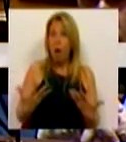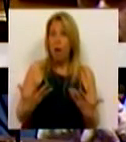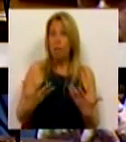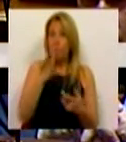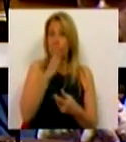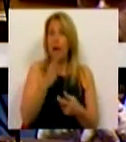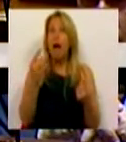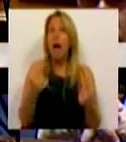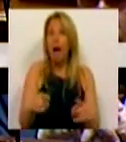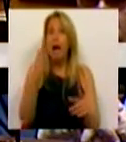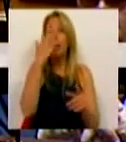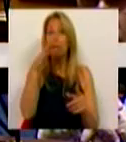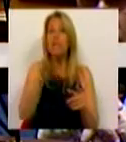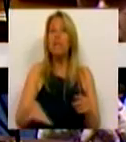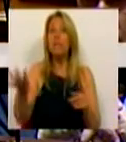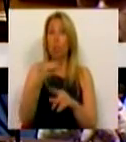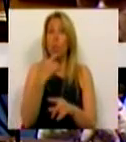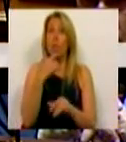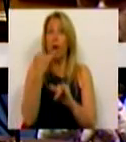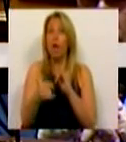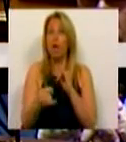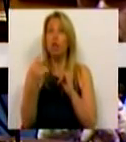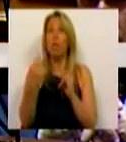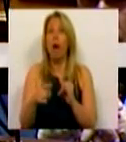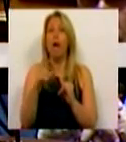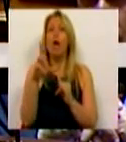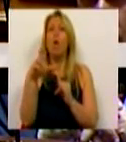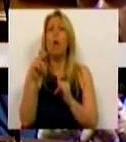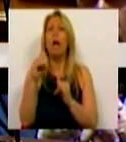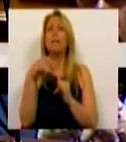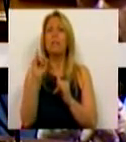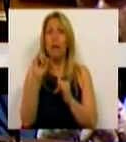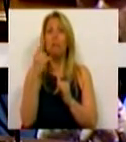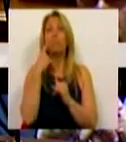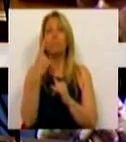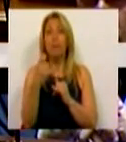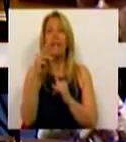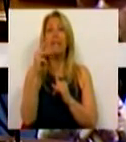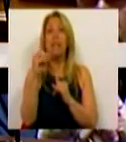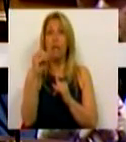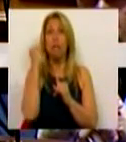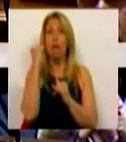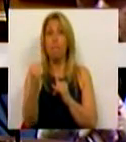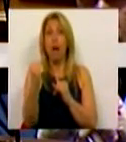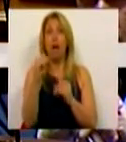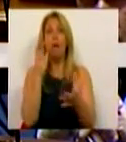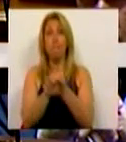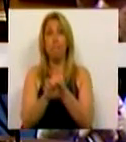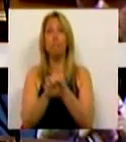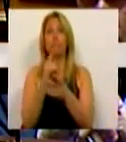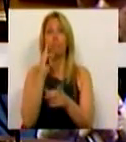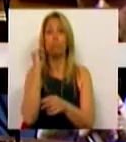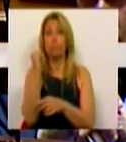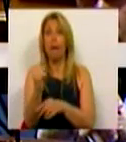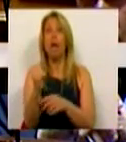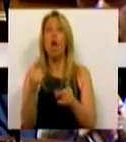nas situações de elevado risco? O RASI registra 30 homicídios conjugais. O que nós queremos é